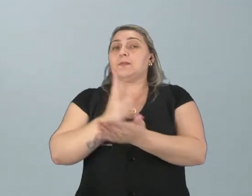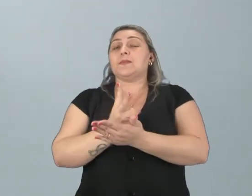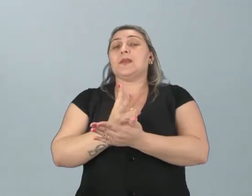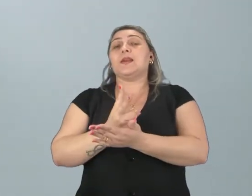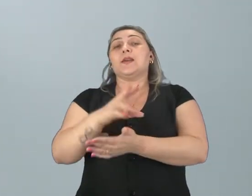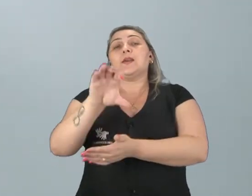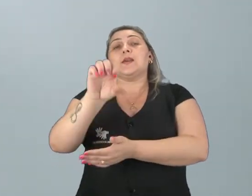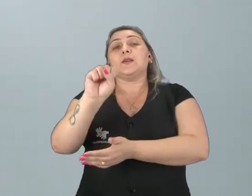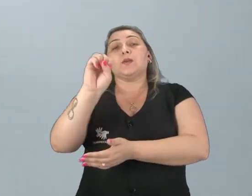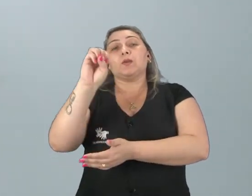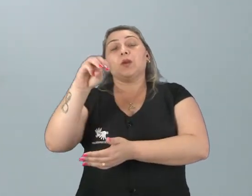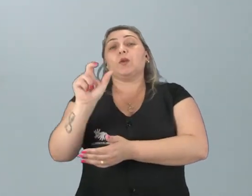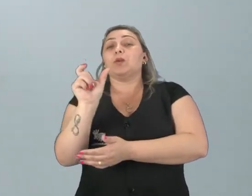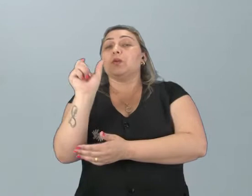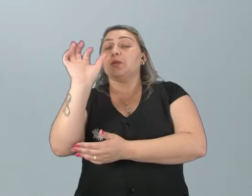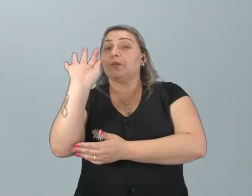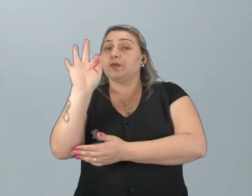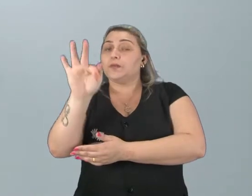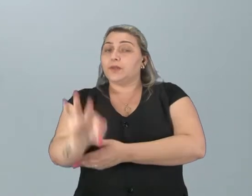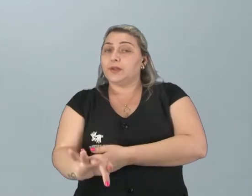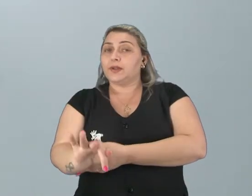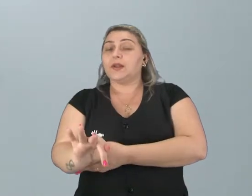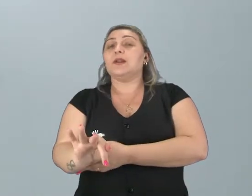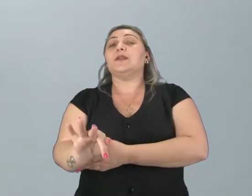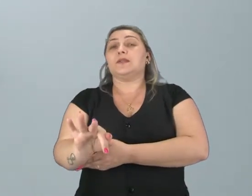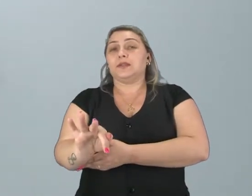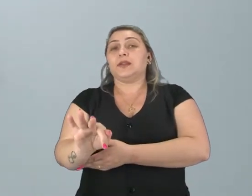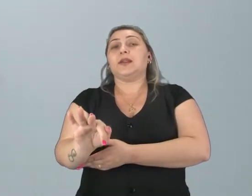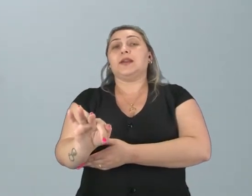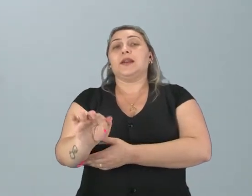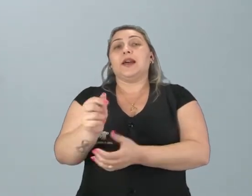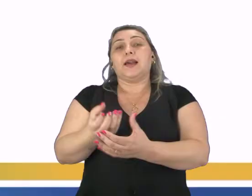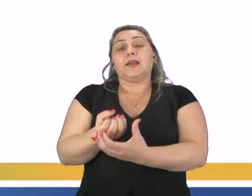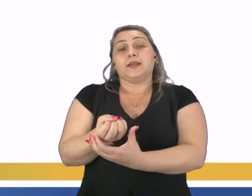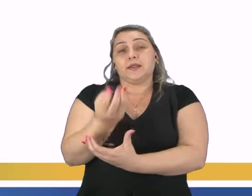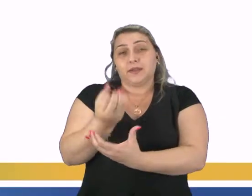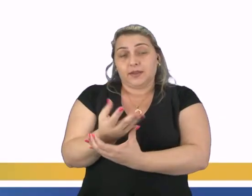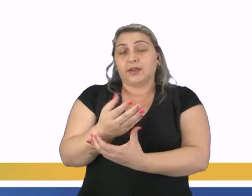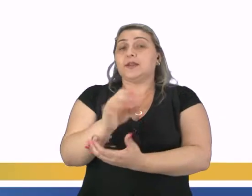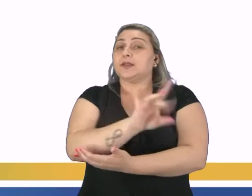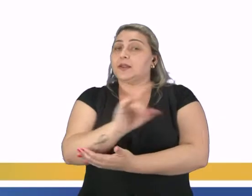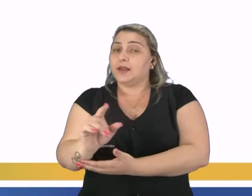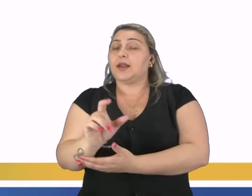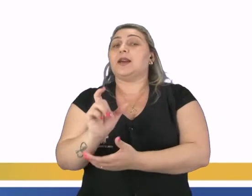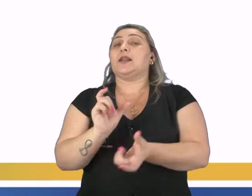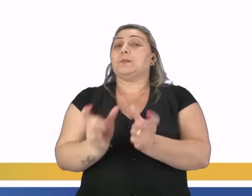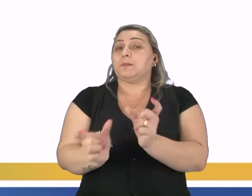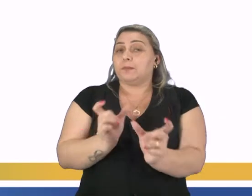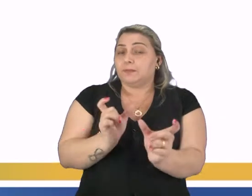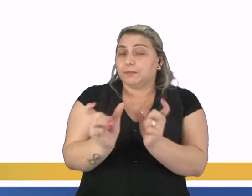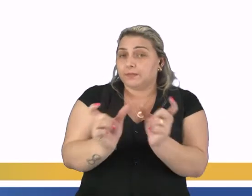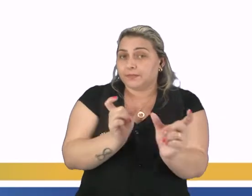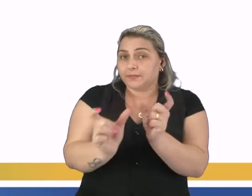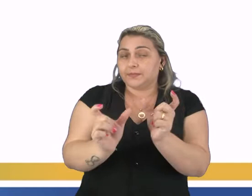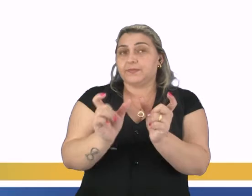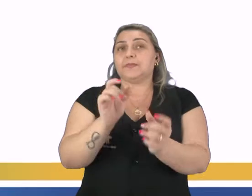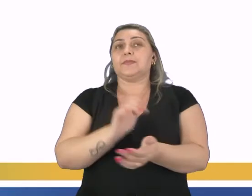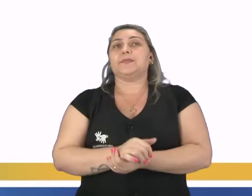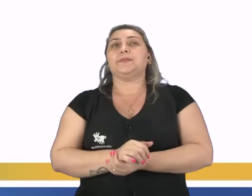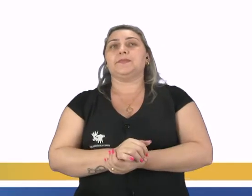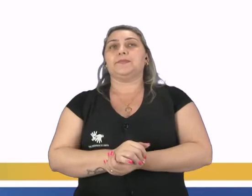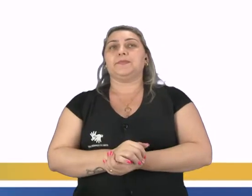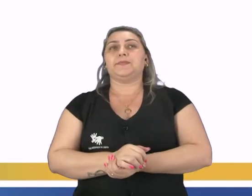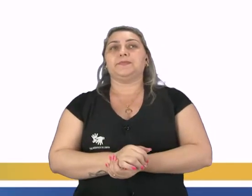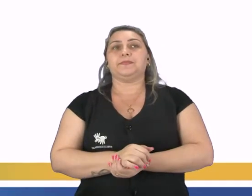som no final da sílaba de cada palavra. Aí nós temos paixão, vocêzão, tuzão, que ele